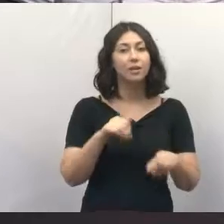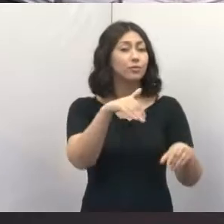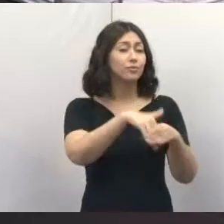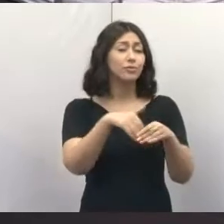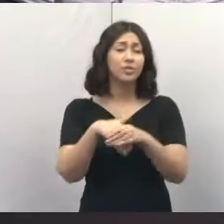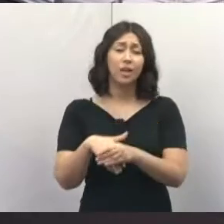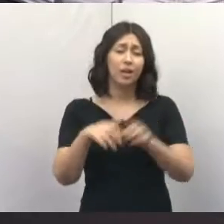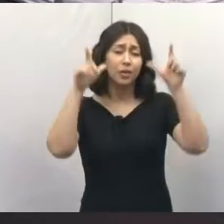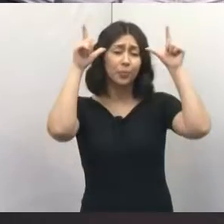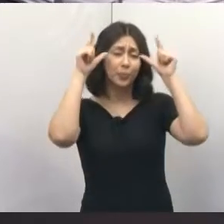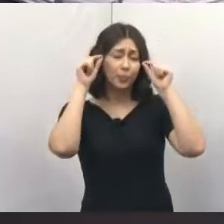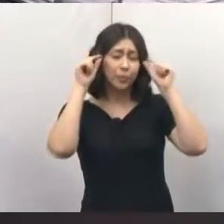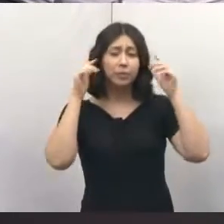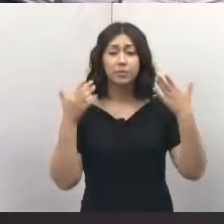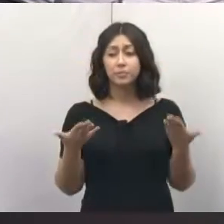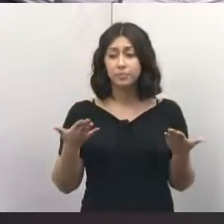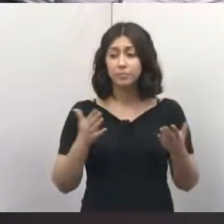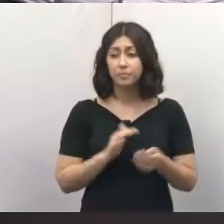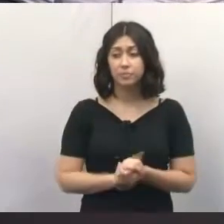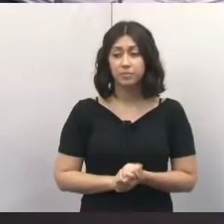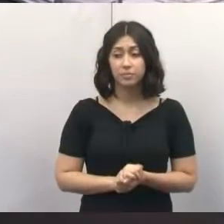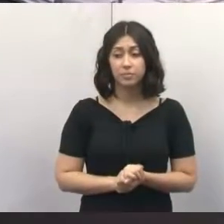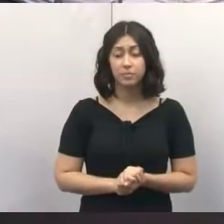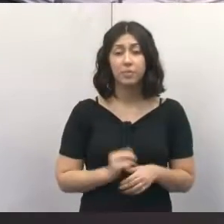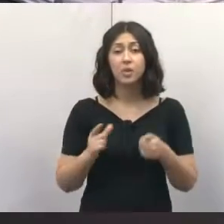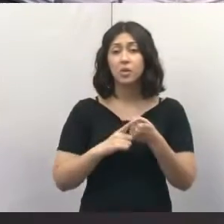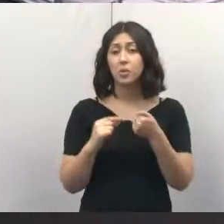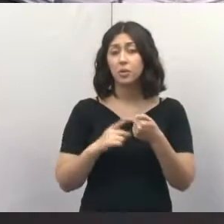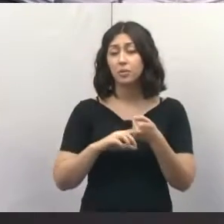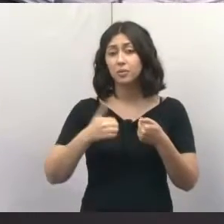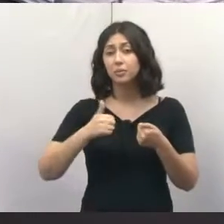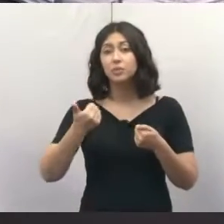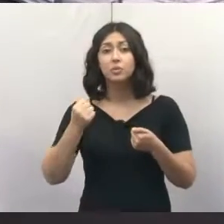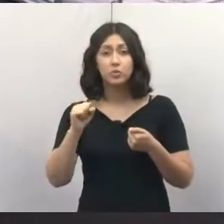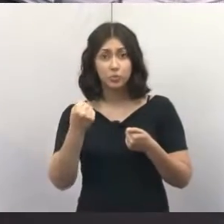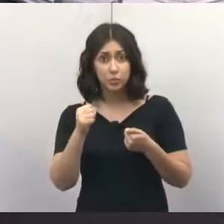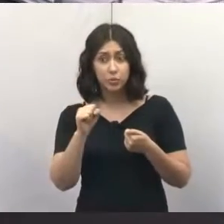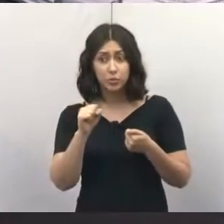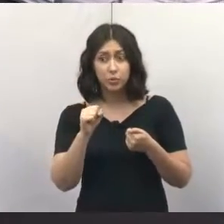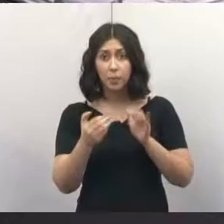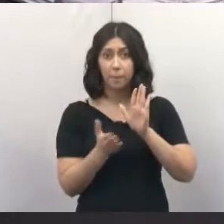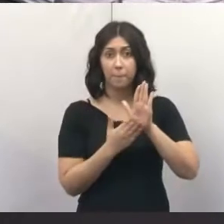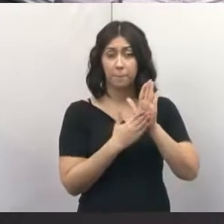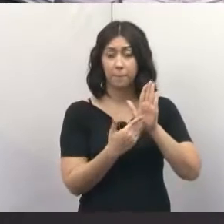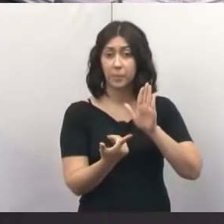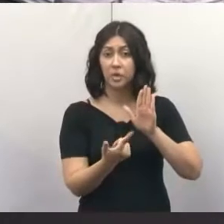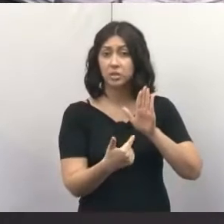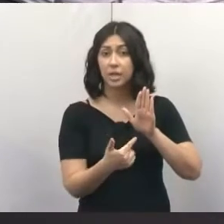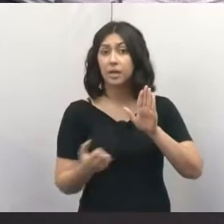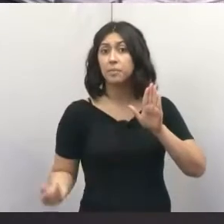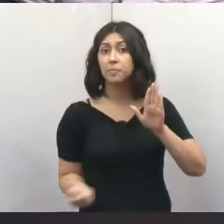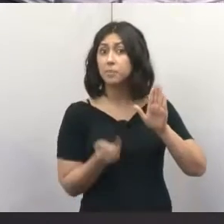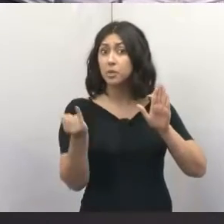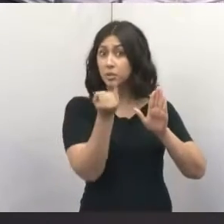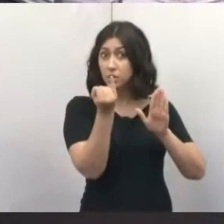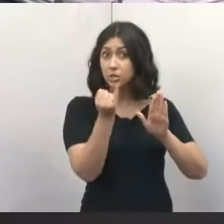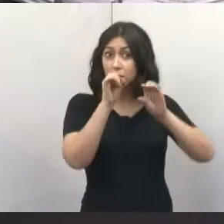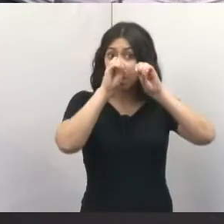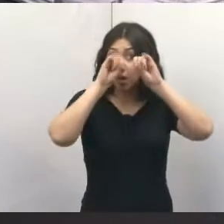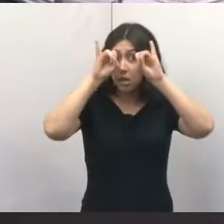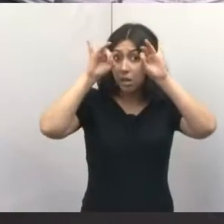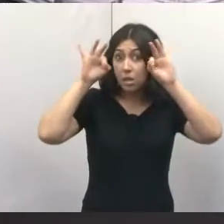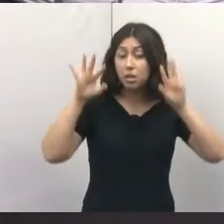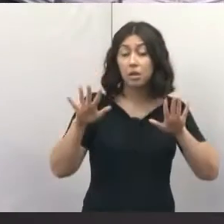com tranquilidade o projeto. Vereador, depois... no artigo 118, que está sendo proposto aqui, é importante que fique claro